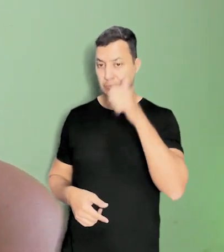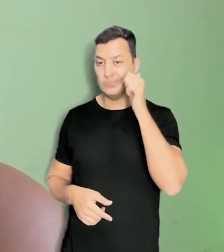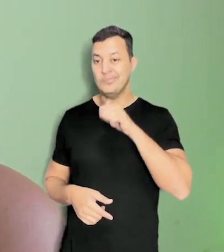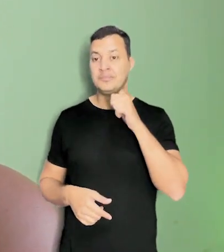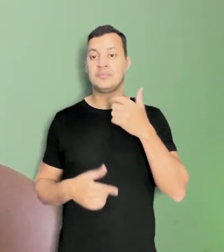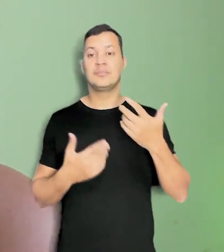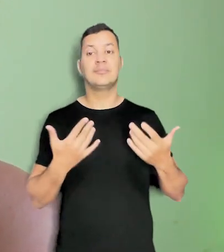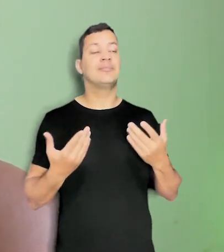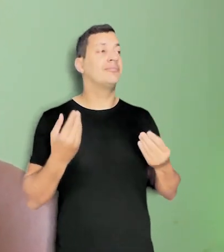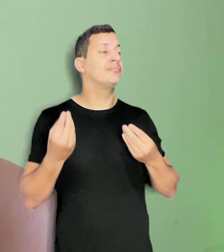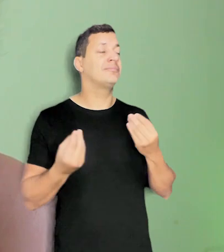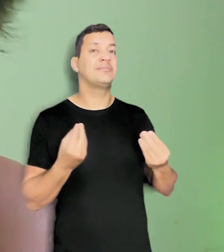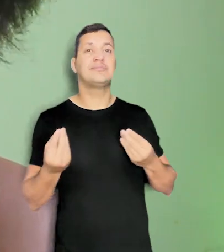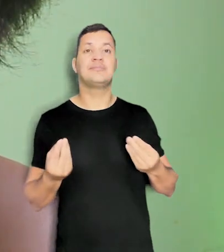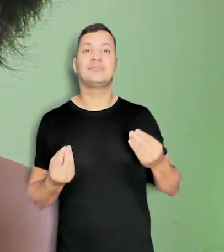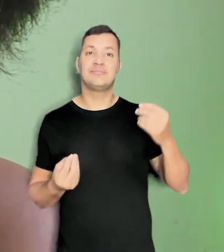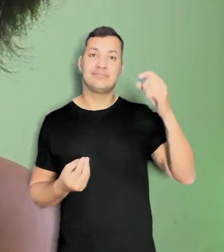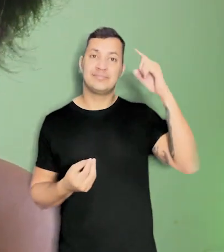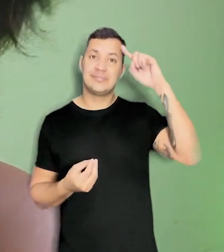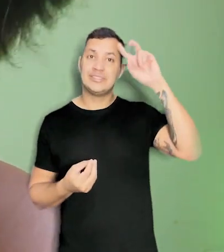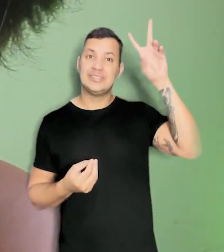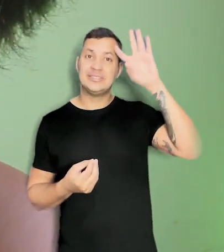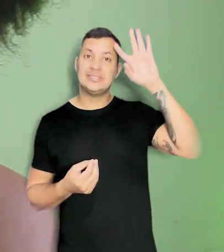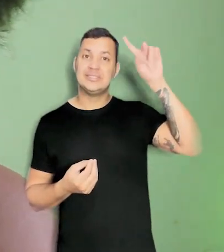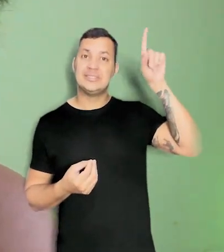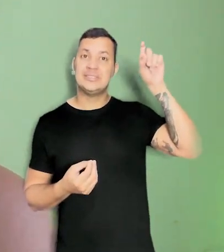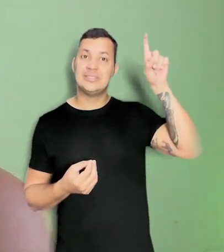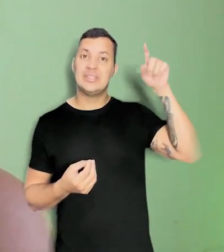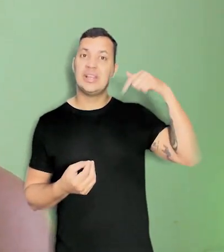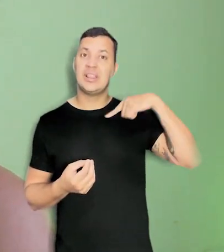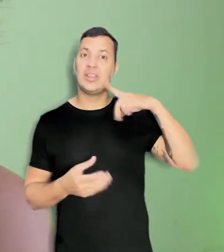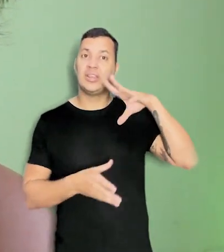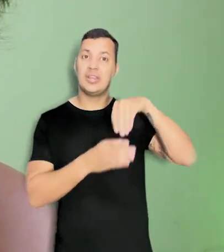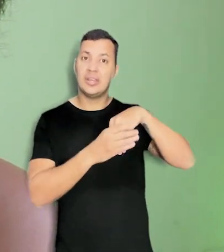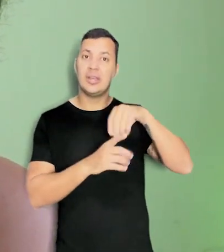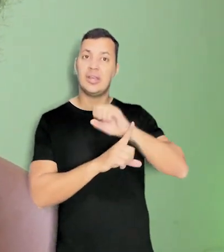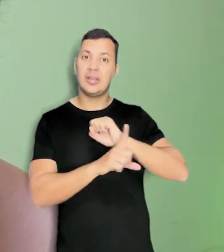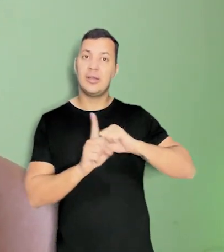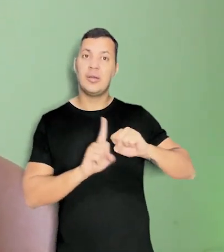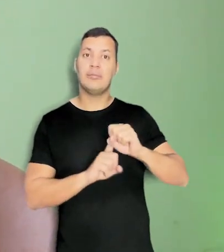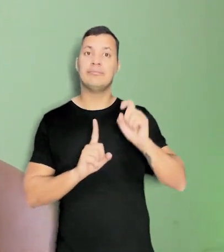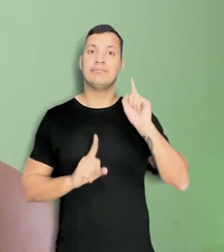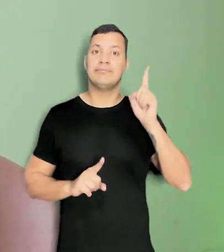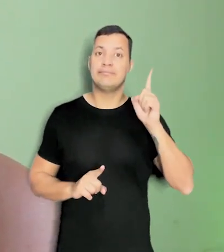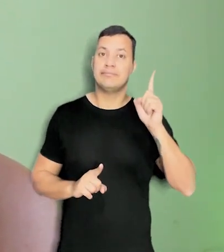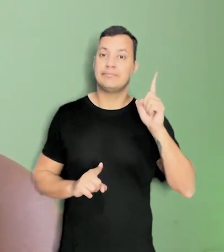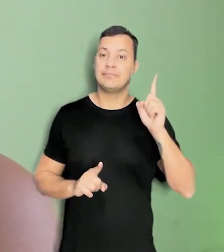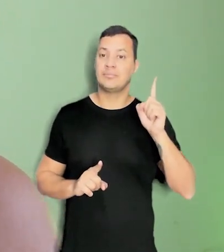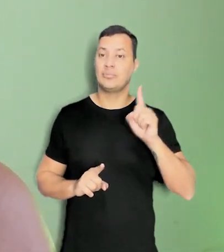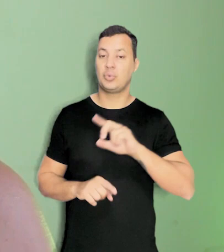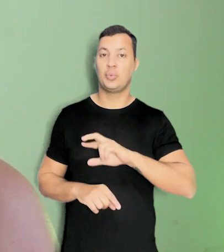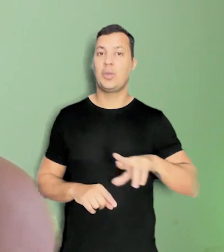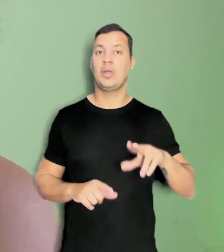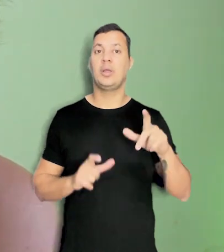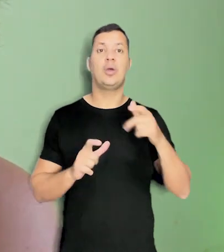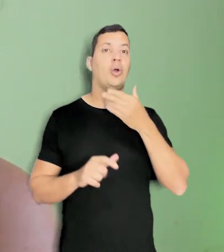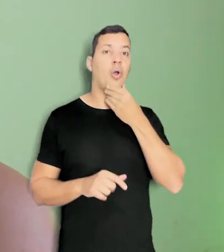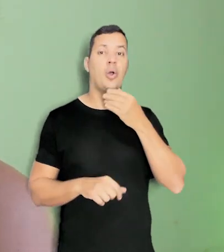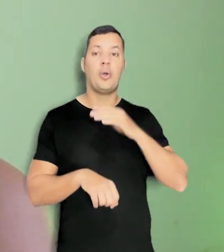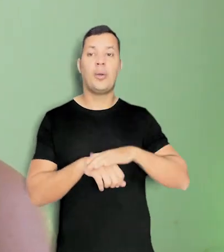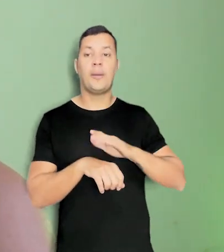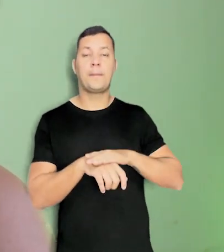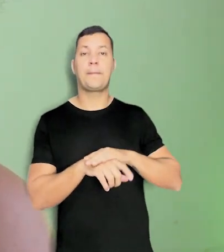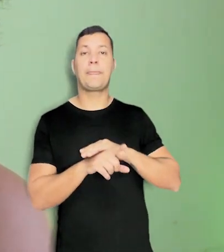sempre ficou meio que subentendido que eu tinha um lugar na sociedade a ocupar. E esse lugar não era o lugar que os homens, né,